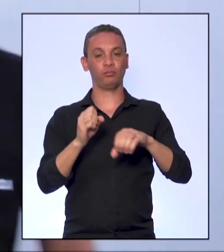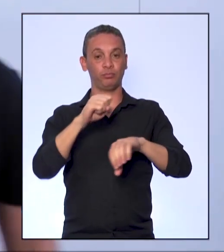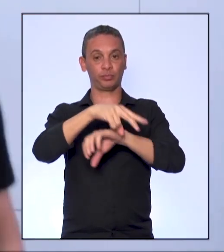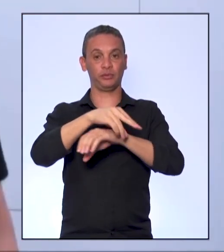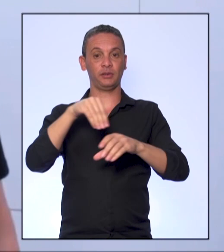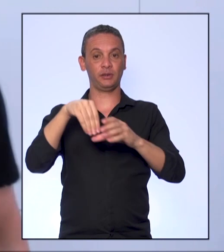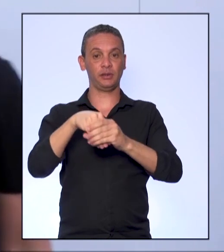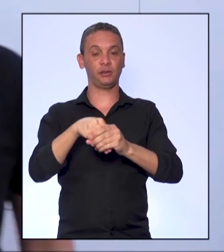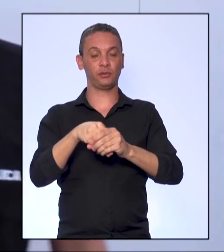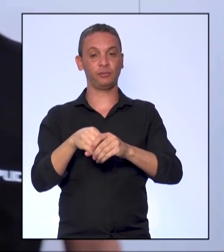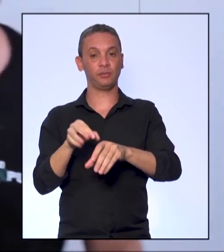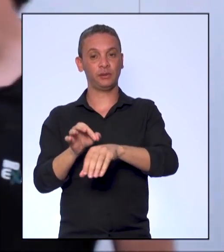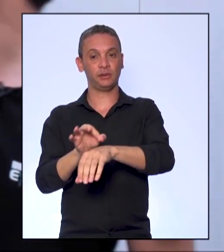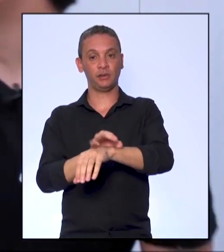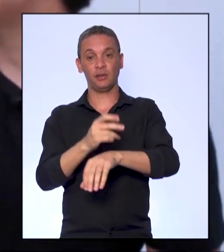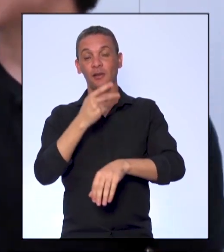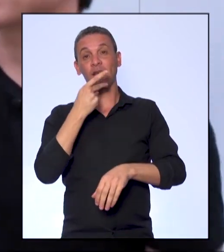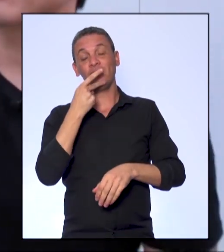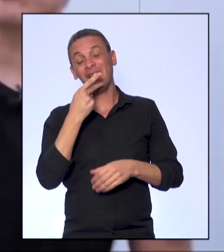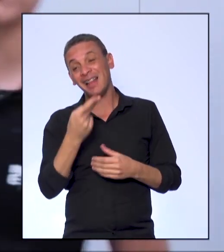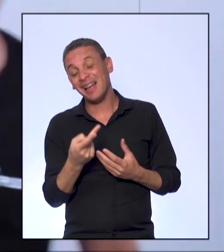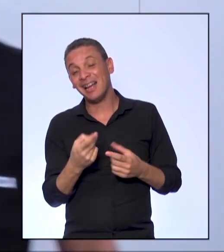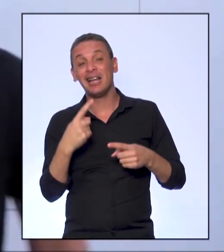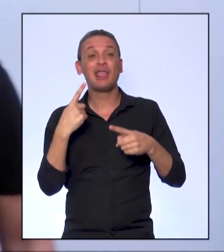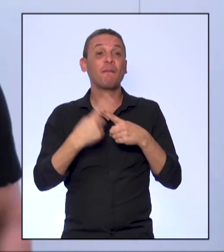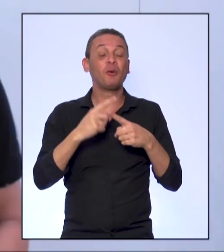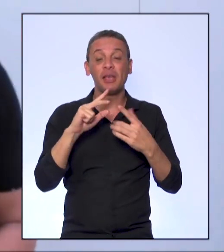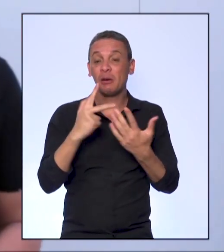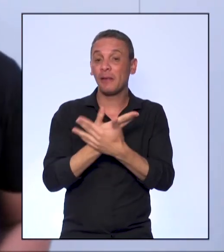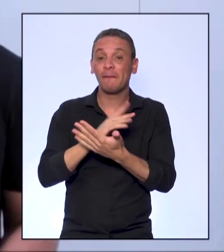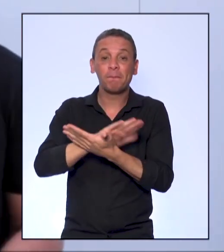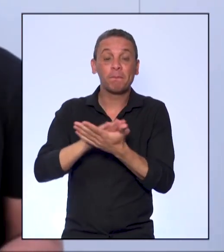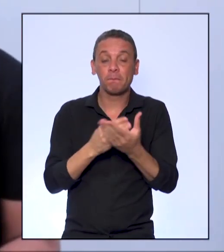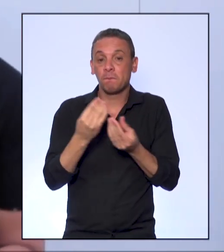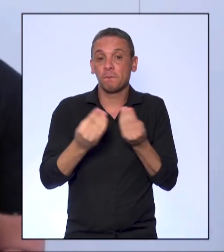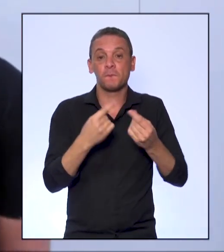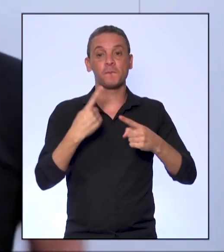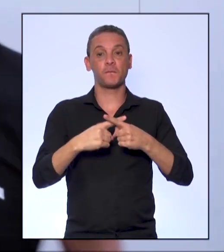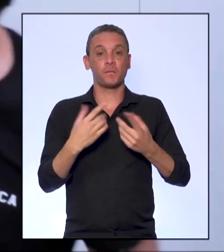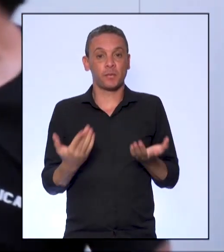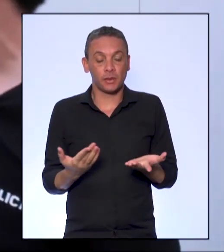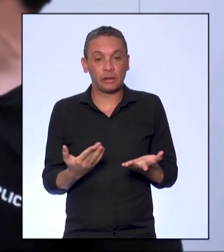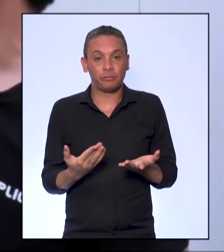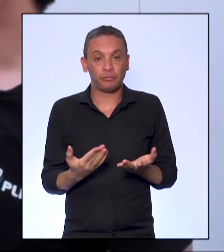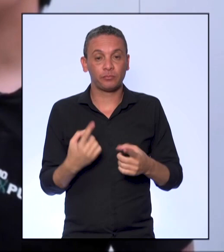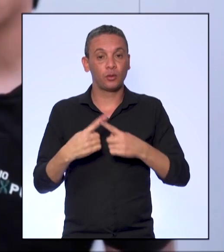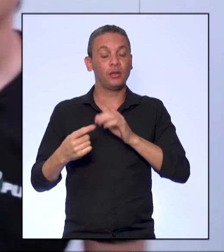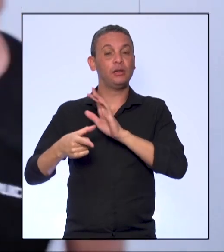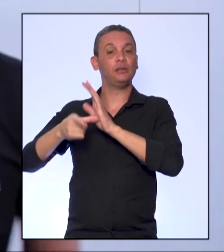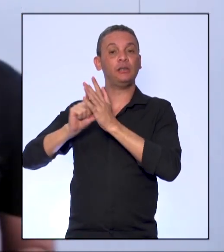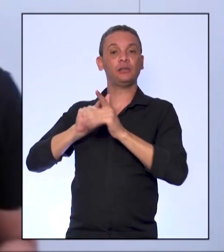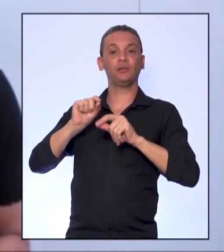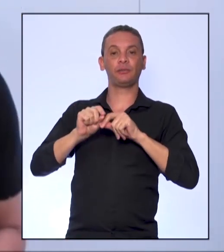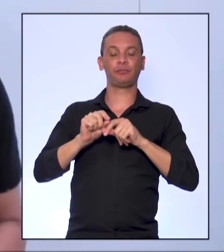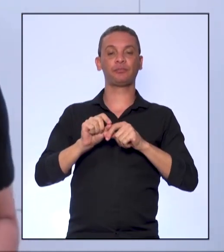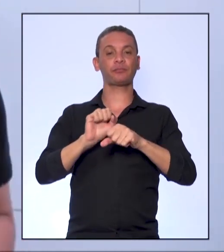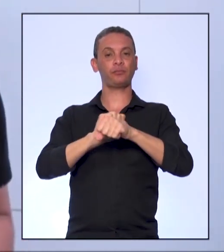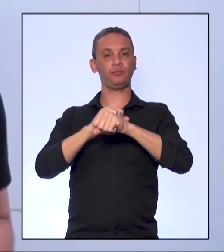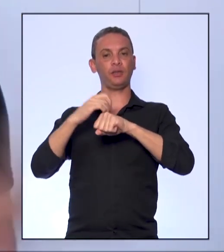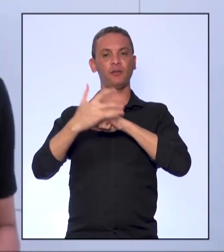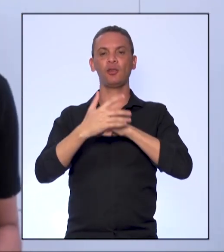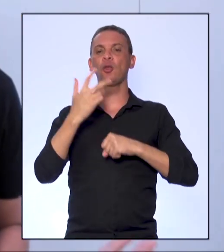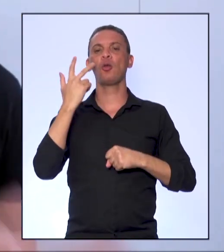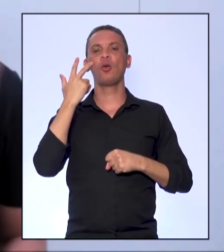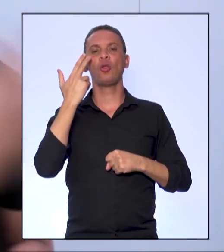na nossa célula. Tem gente que fala assim, Kennedy, por que isso não acontecia antes? Sabe por que não acontecia antes? Por quê? Esse coronavírus ele já é comum